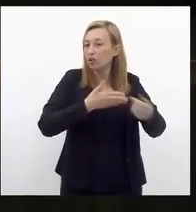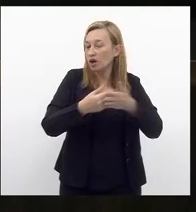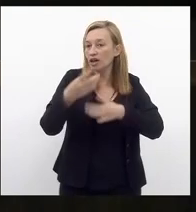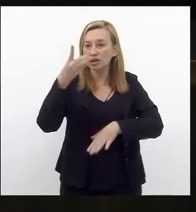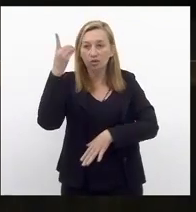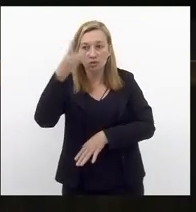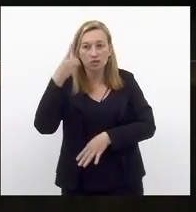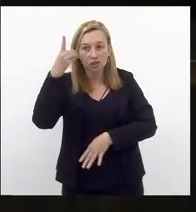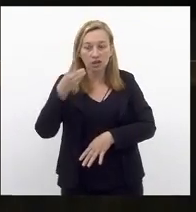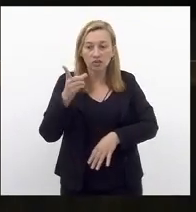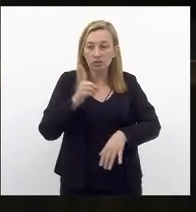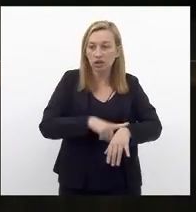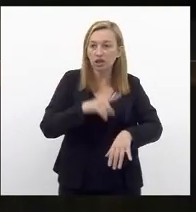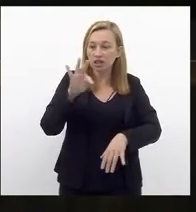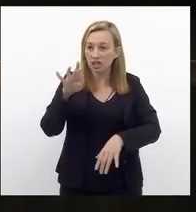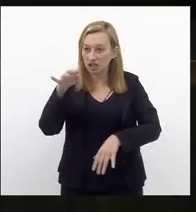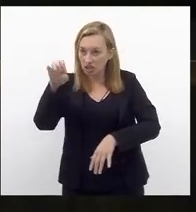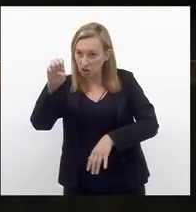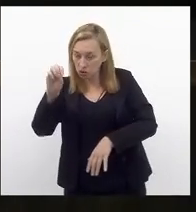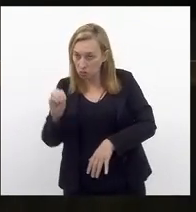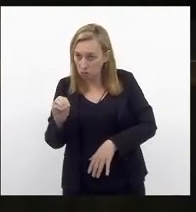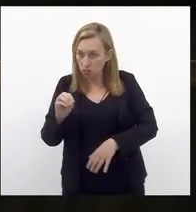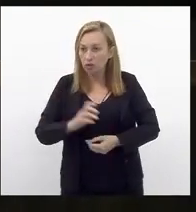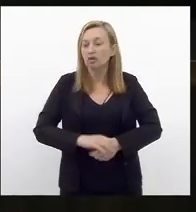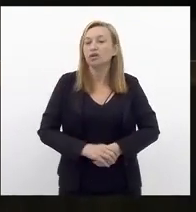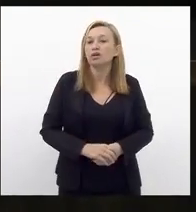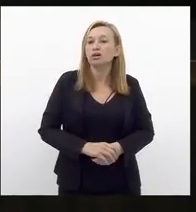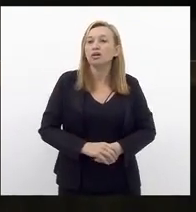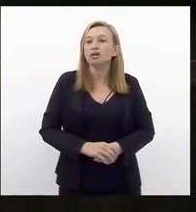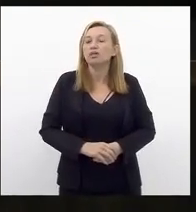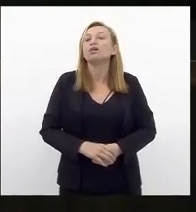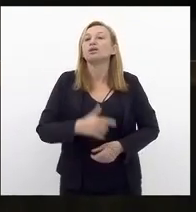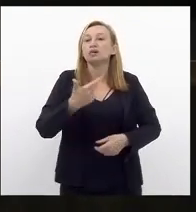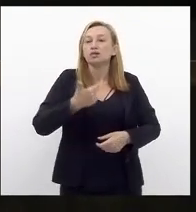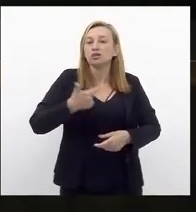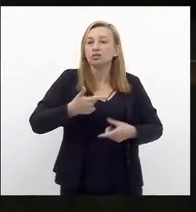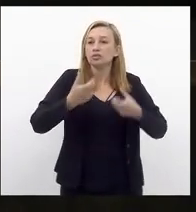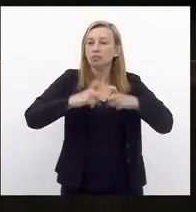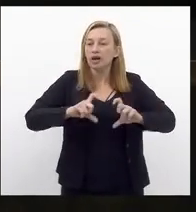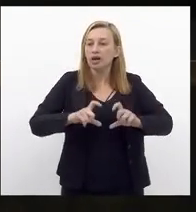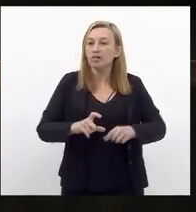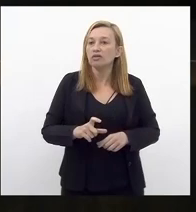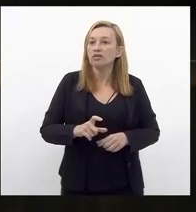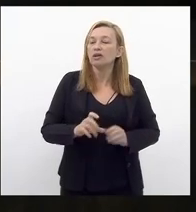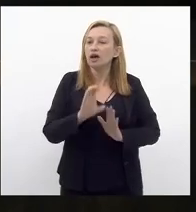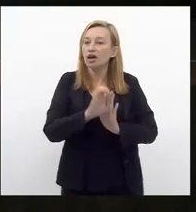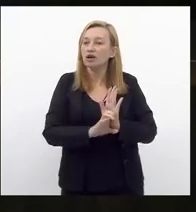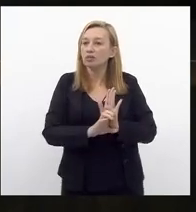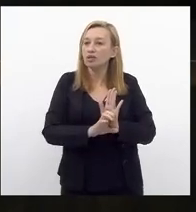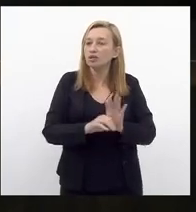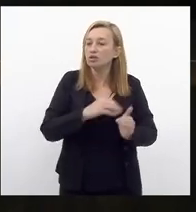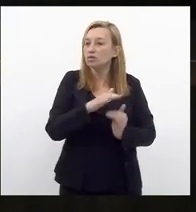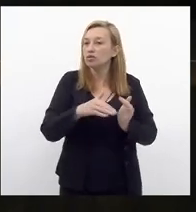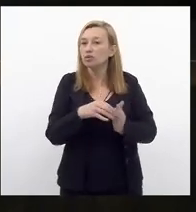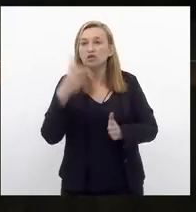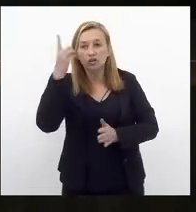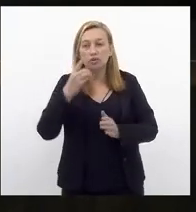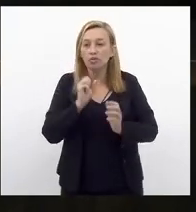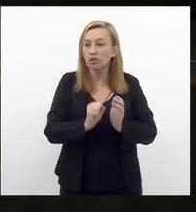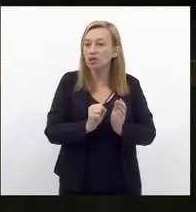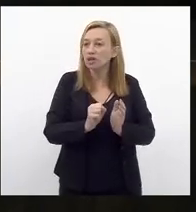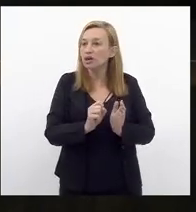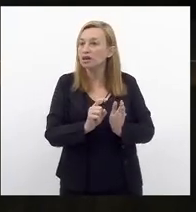adaptadores o prazo do interstício para que o segundo a requerimento da maioria absoluta dos deputados poderá ser